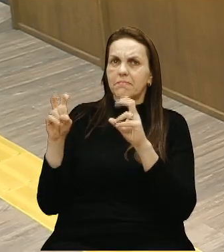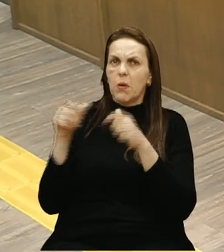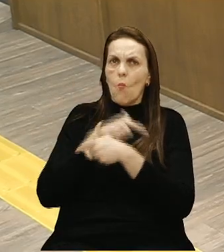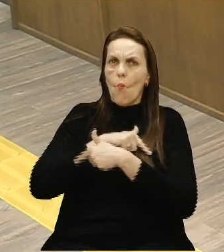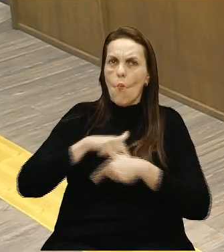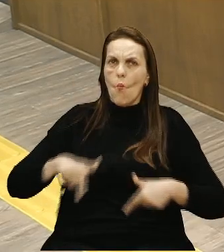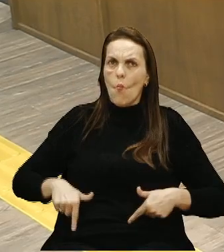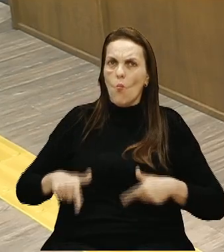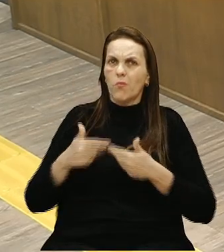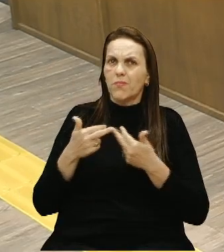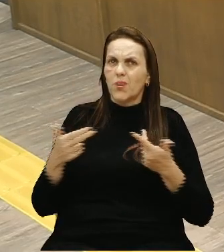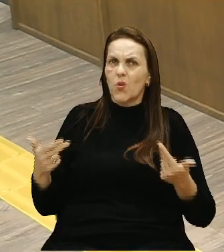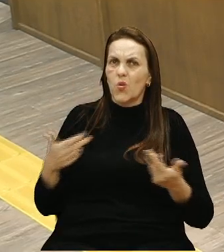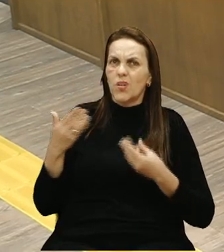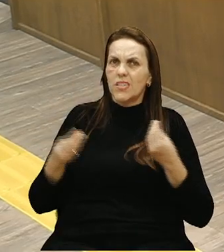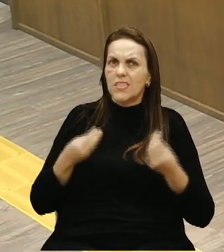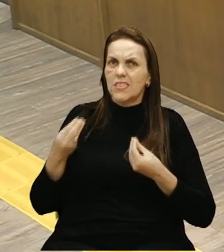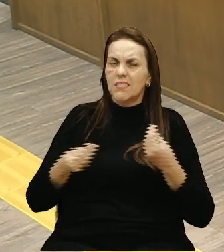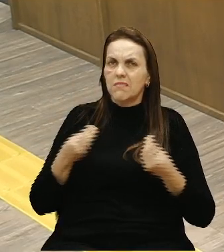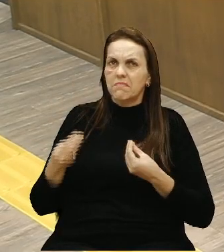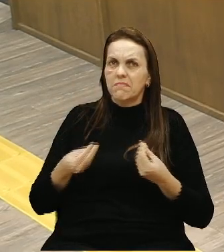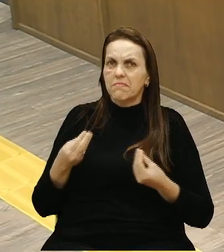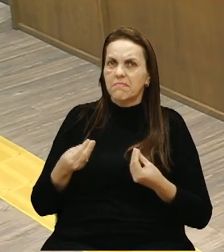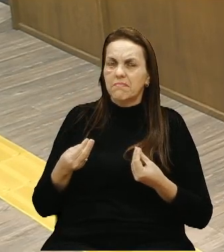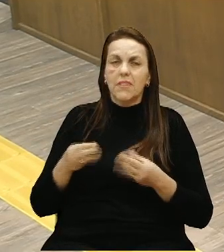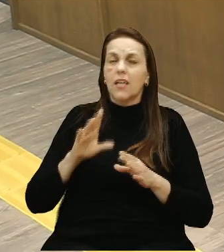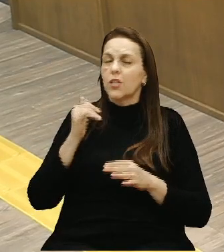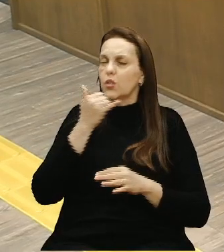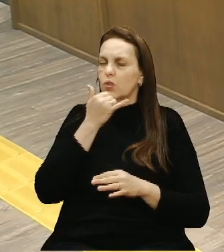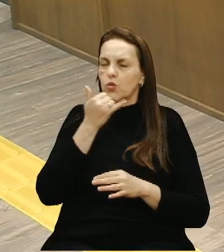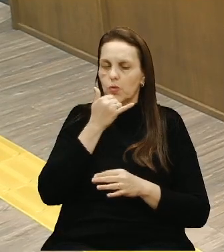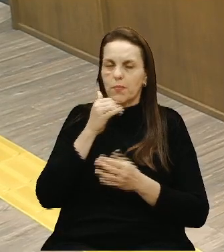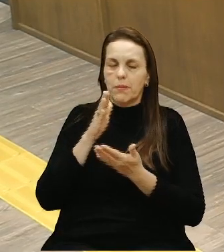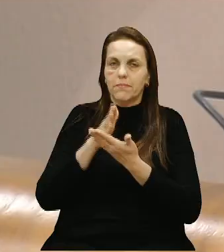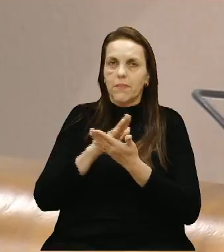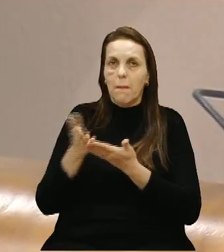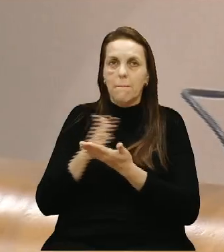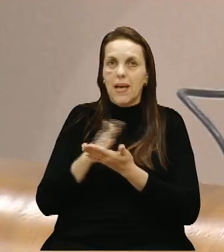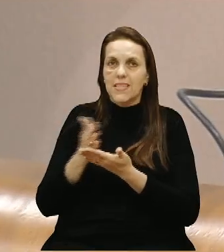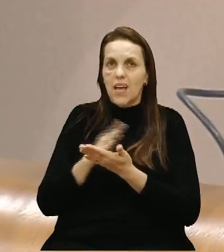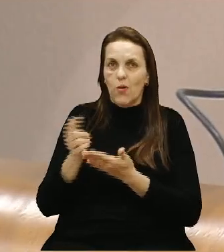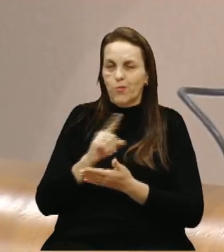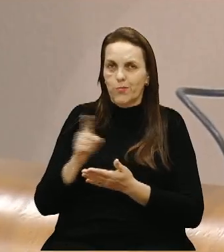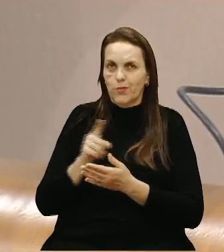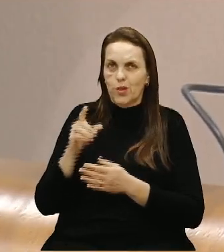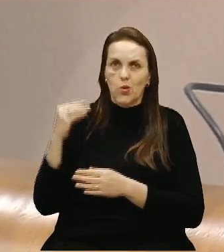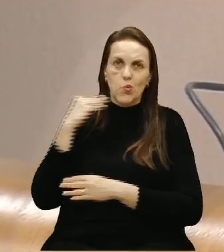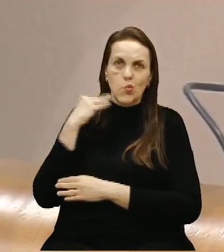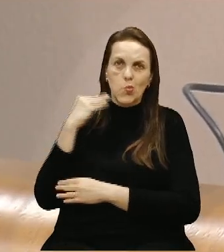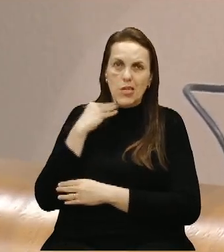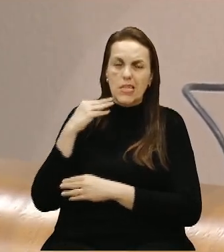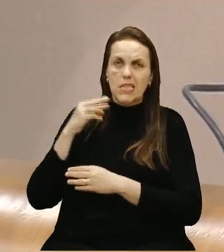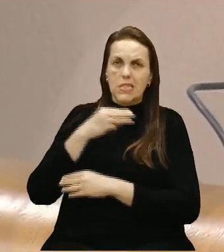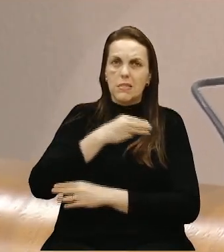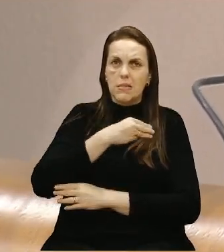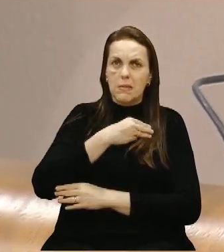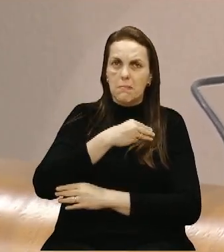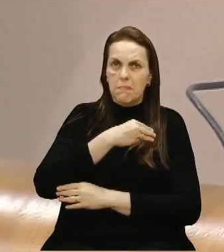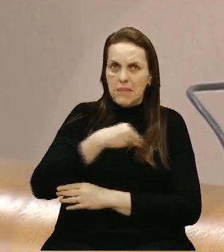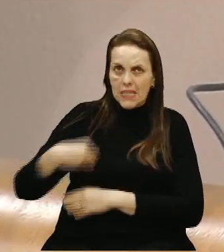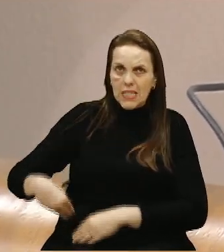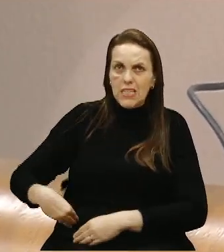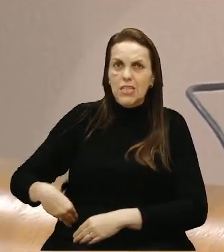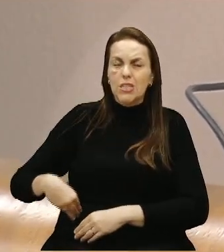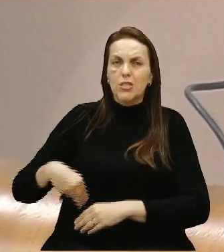neutralidade e tudo mais, sendo que imparcialidade dos juízes, enfim, dos ministros, mas